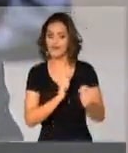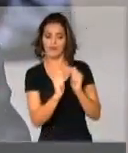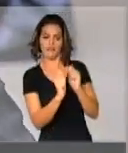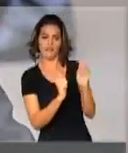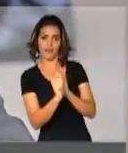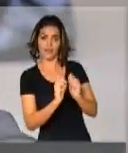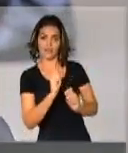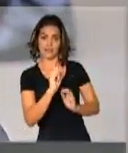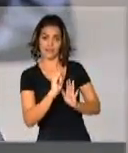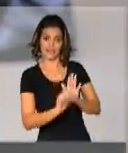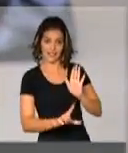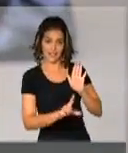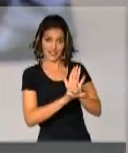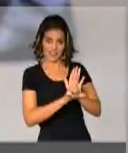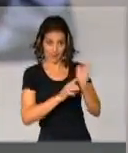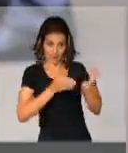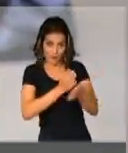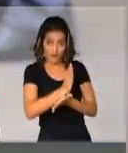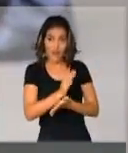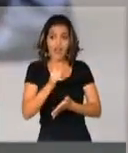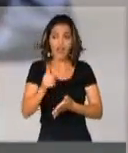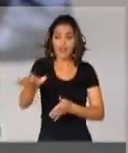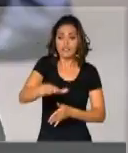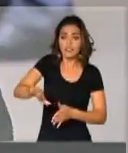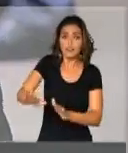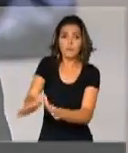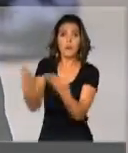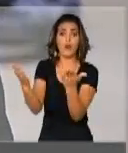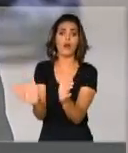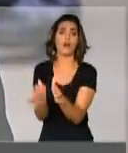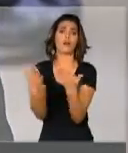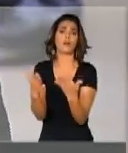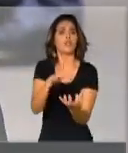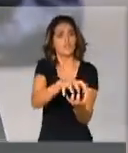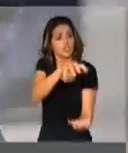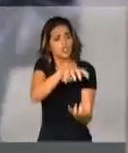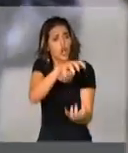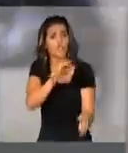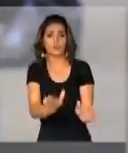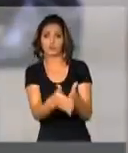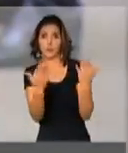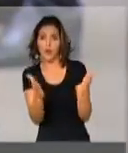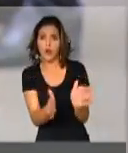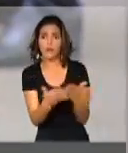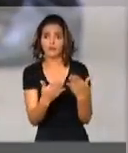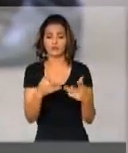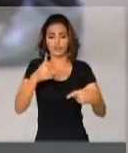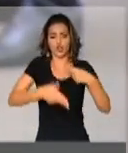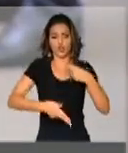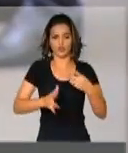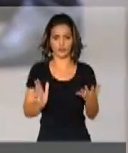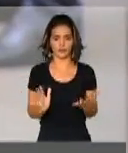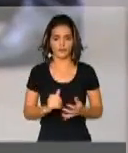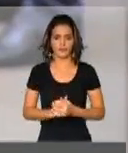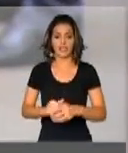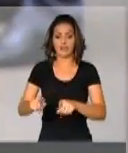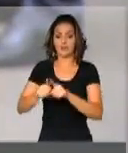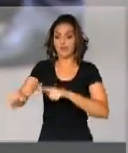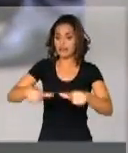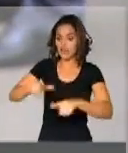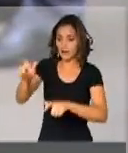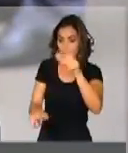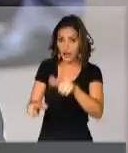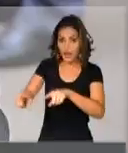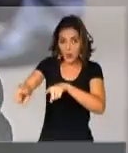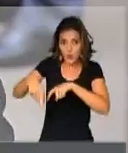reforma vem dos setores mais pobres. Mais de 80% com os idosos pobres, com os trabalhadores rurais,